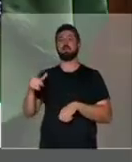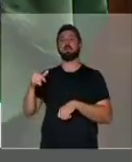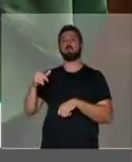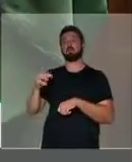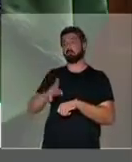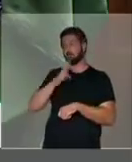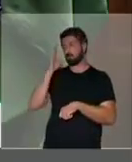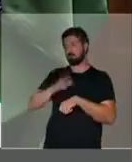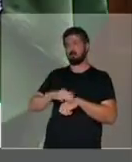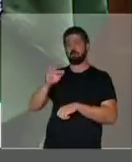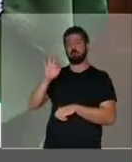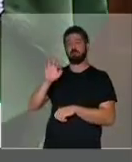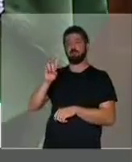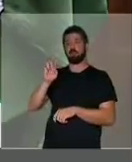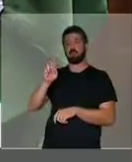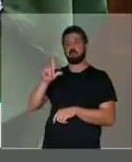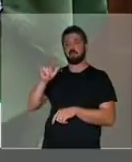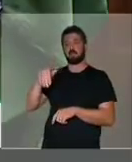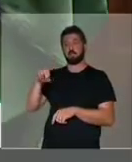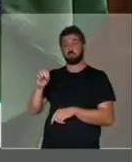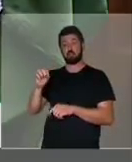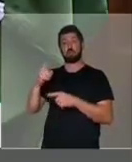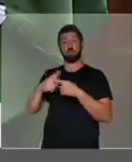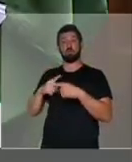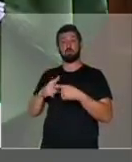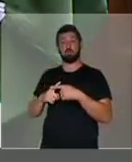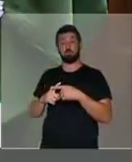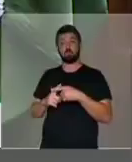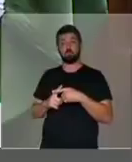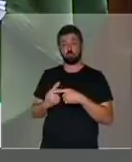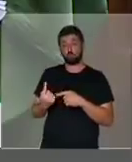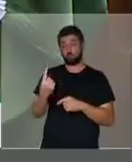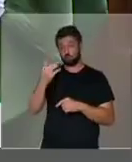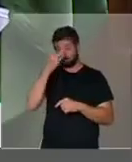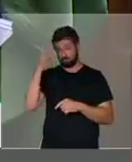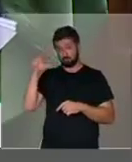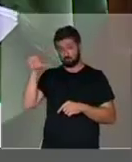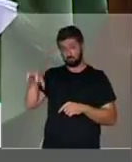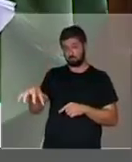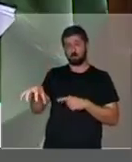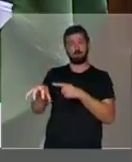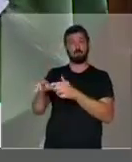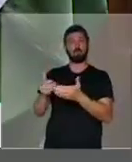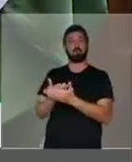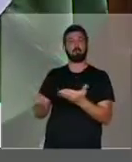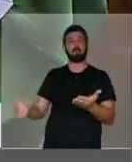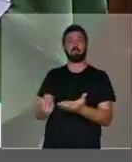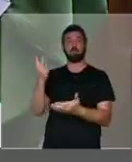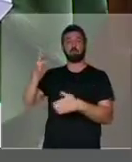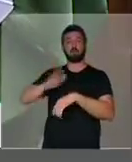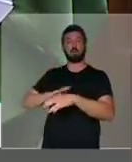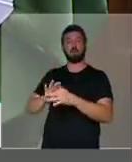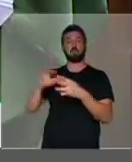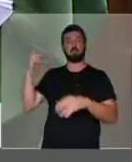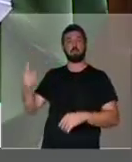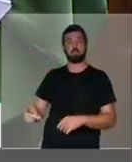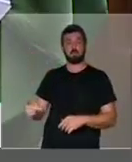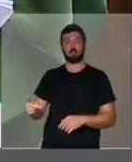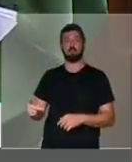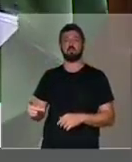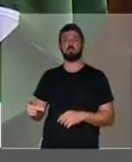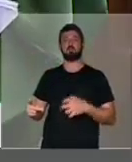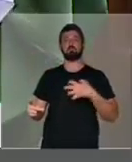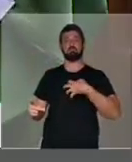maior do federalismo, quando um dos seus componentes perde a virtude da autonomia e